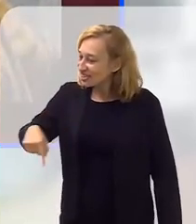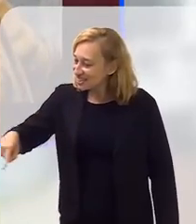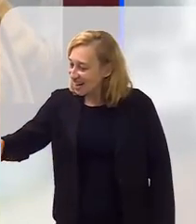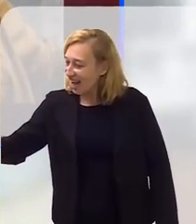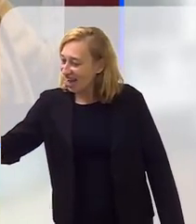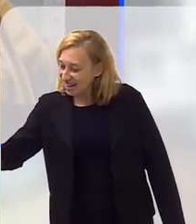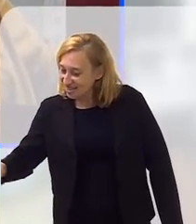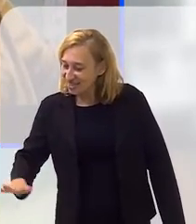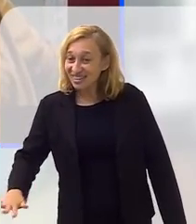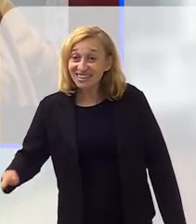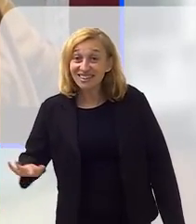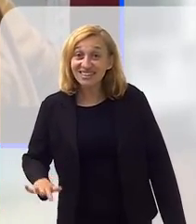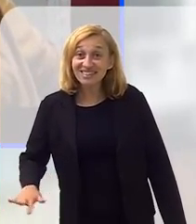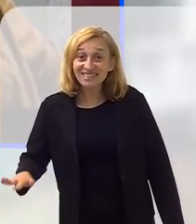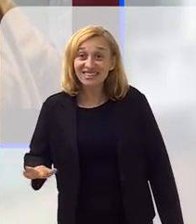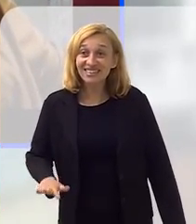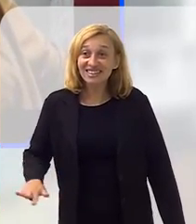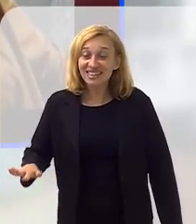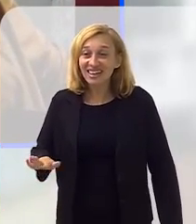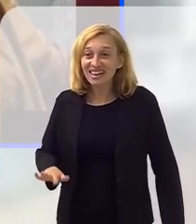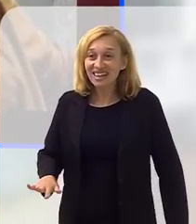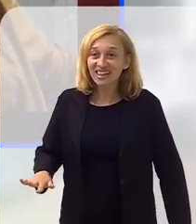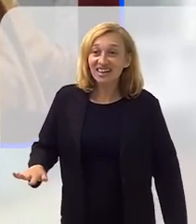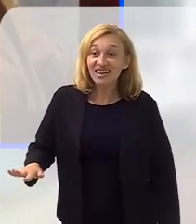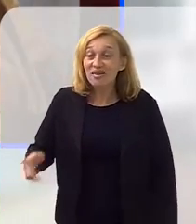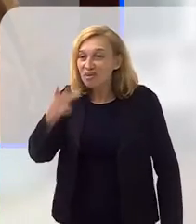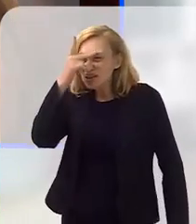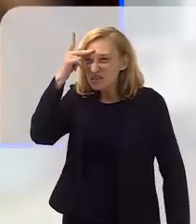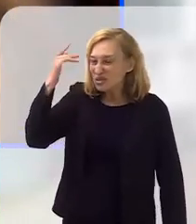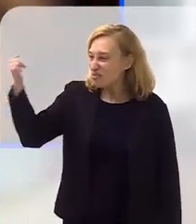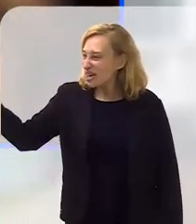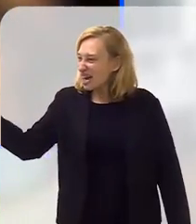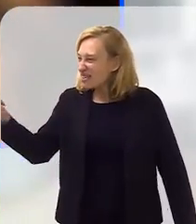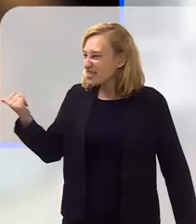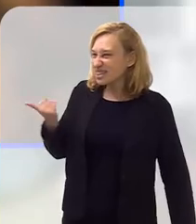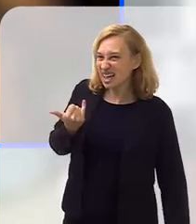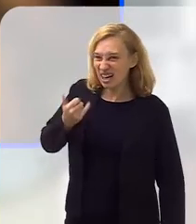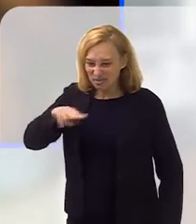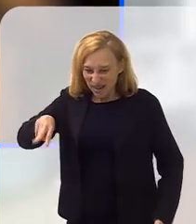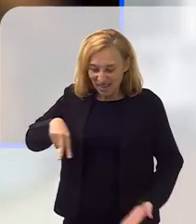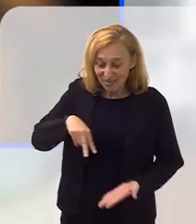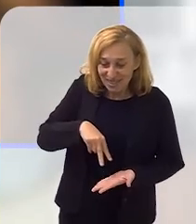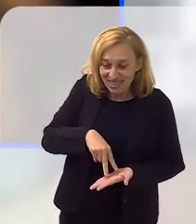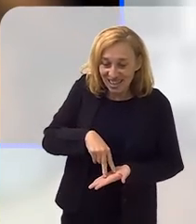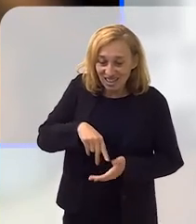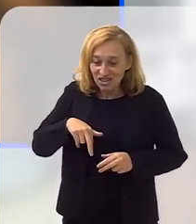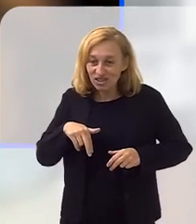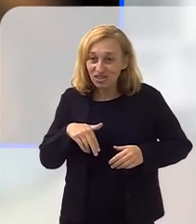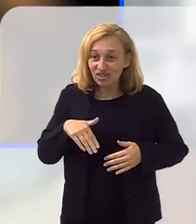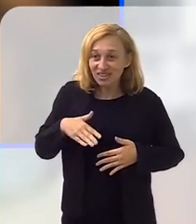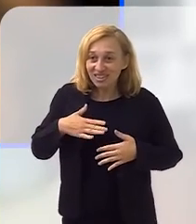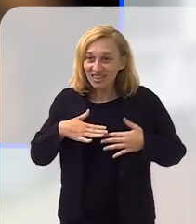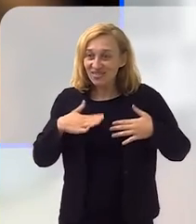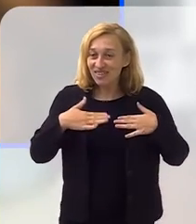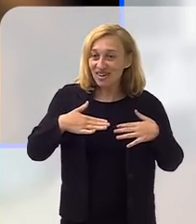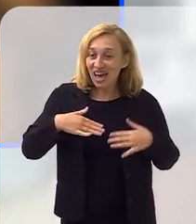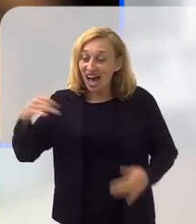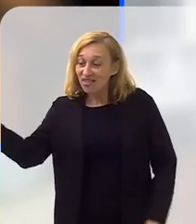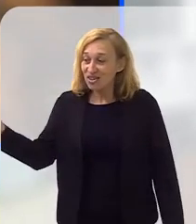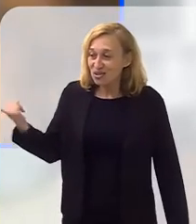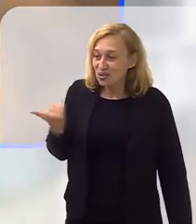pequenininho. Mas eu vim de lá, pequenininho. Alguém me avisou pra pisar nesse chão